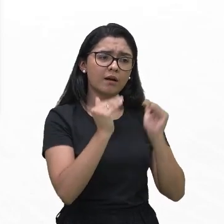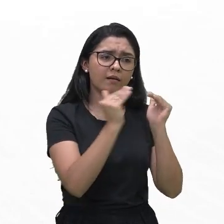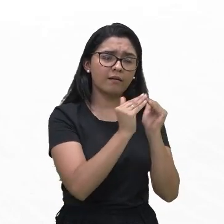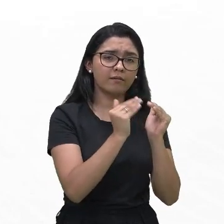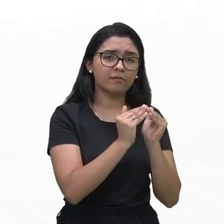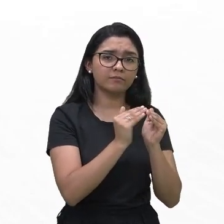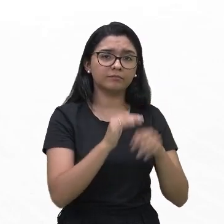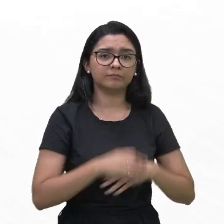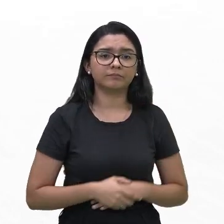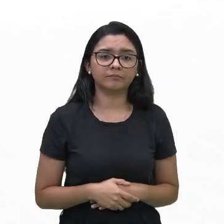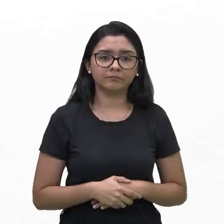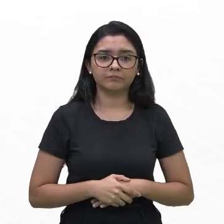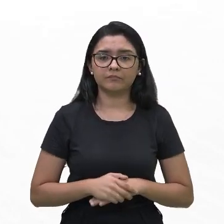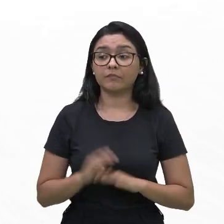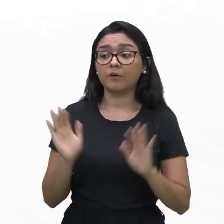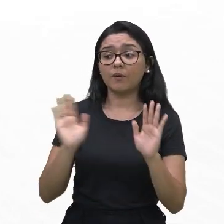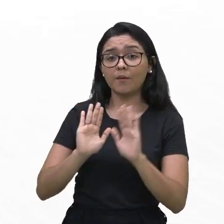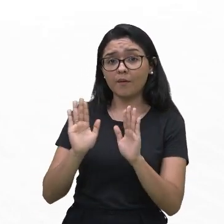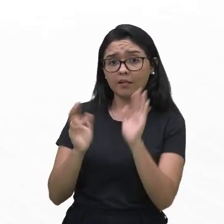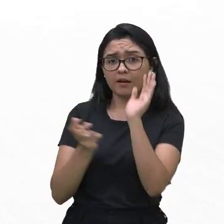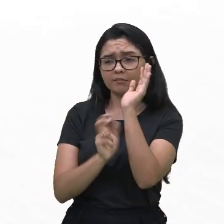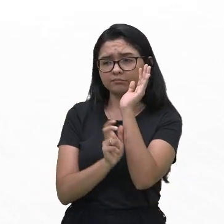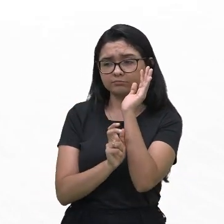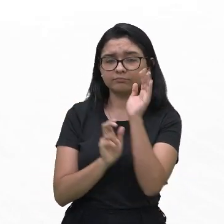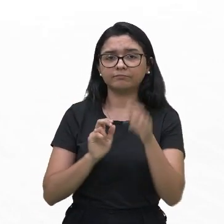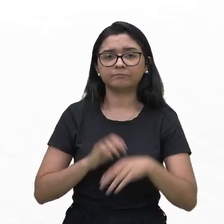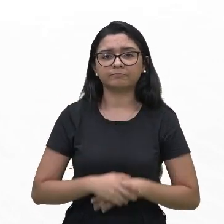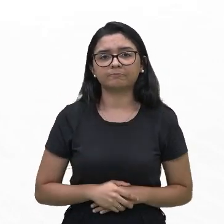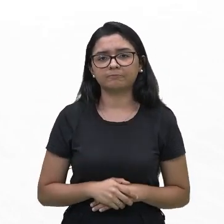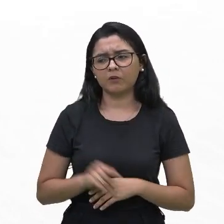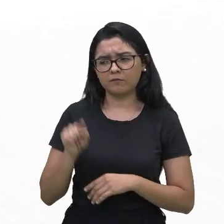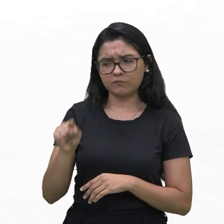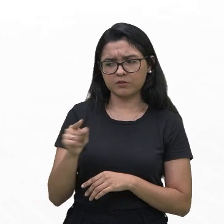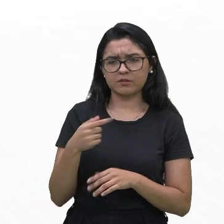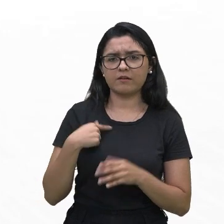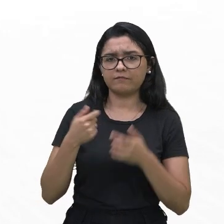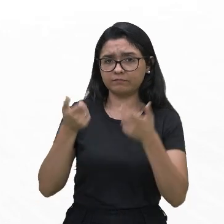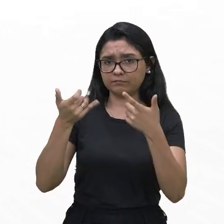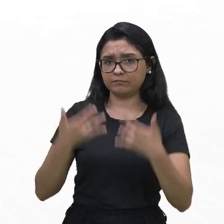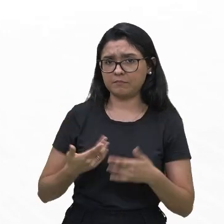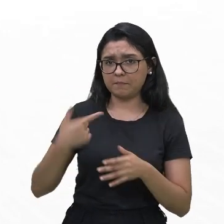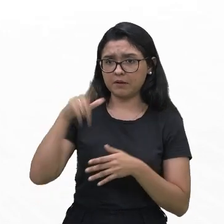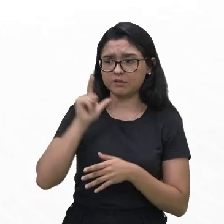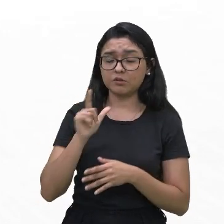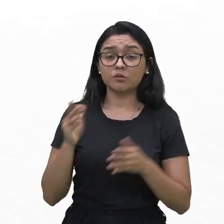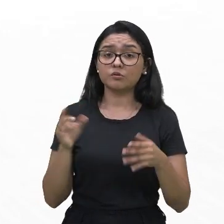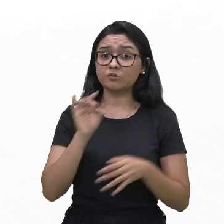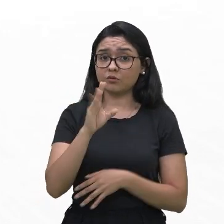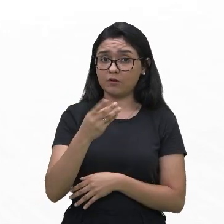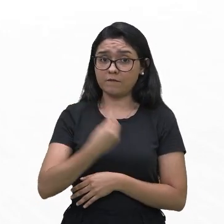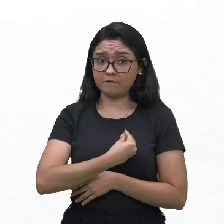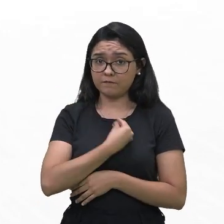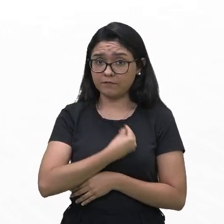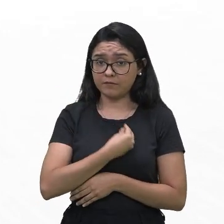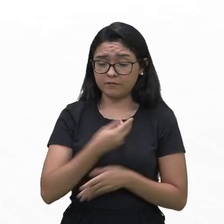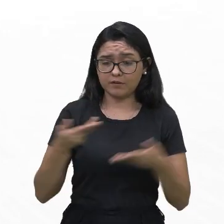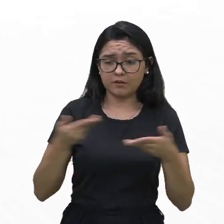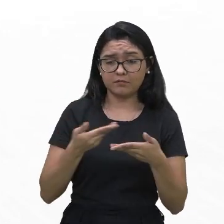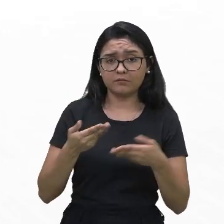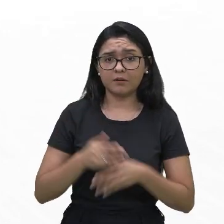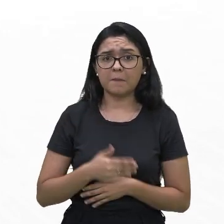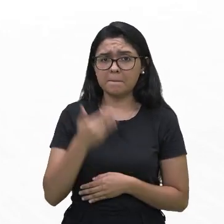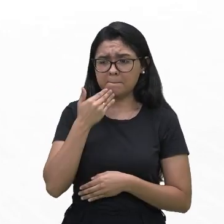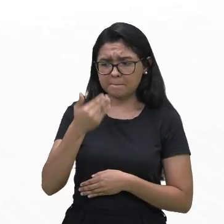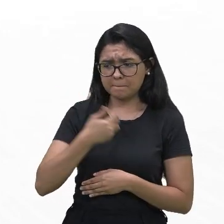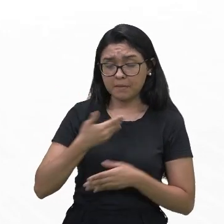passe? Olá, cigarra. Não é você que dizia que só se vive o presente? Pede a minha